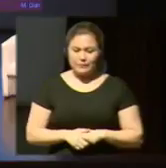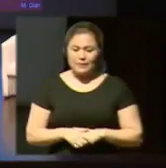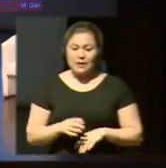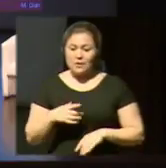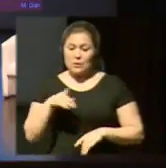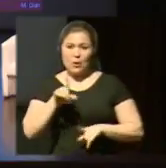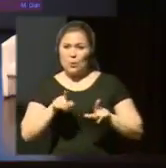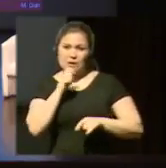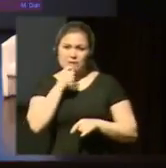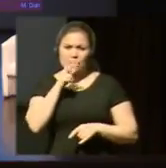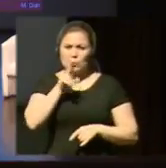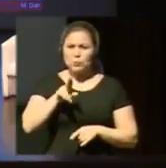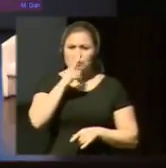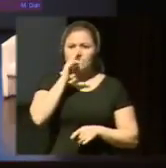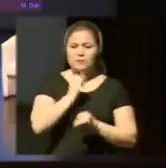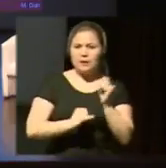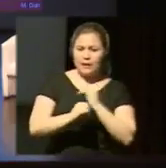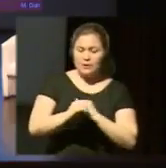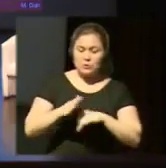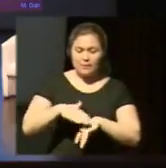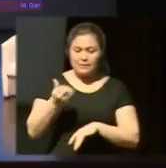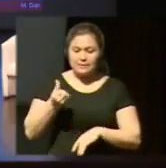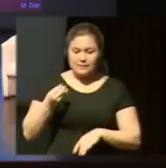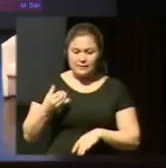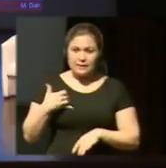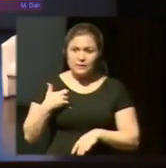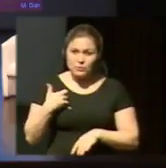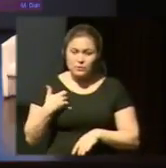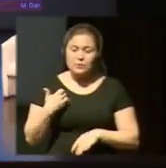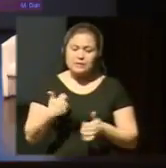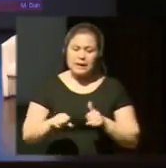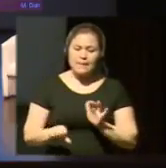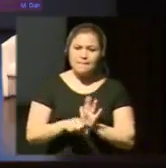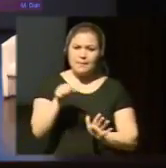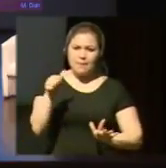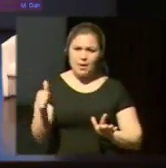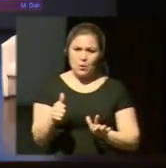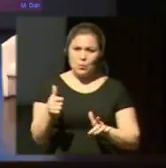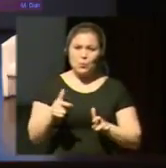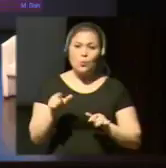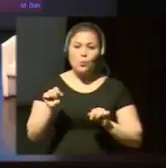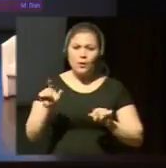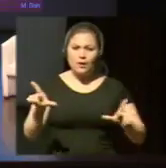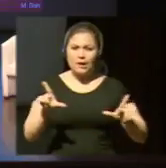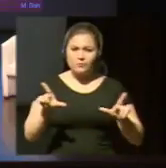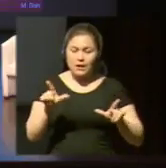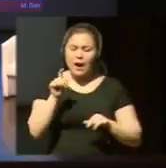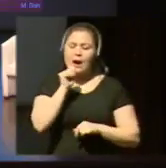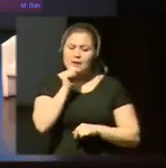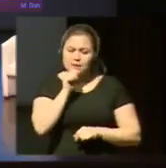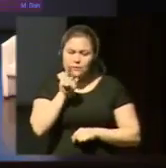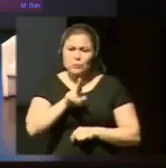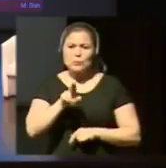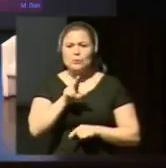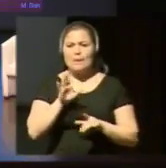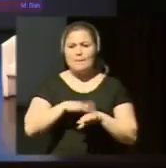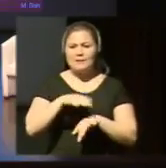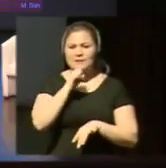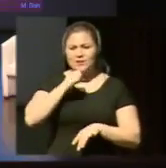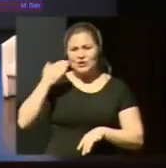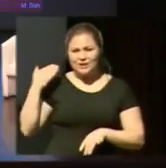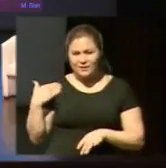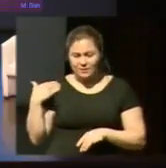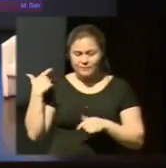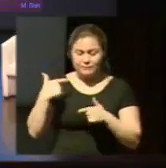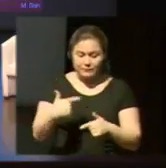Dos que não utilizam a internet, como é de 60 anos, está em primeiro lugar a televisão. Eles ainda usam as mídias clássicas, mais